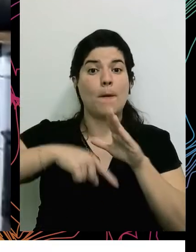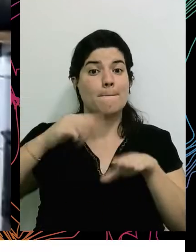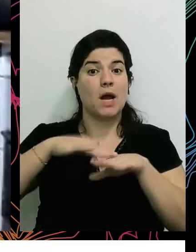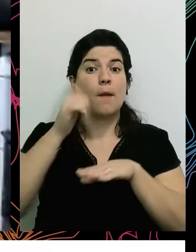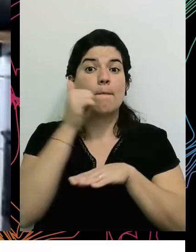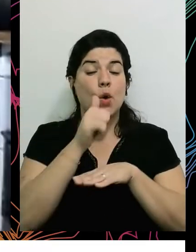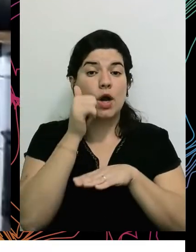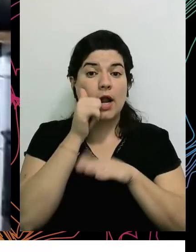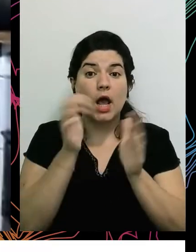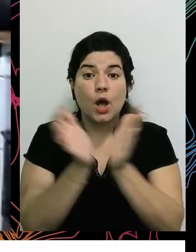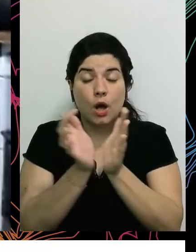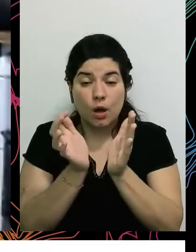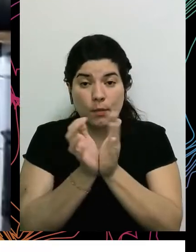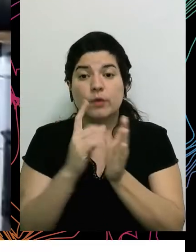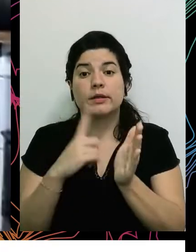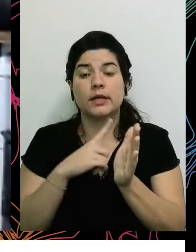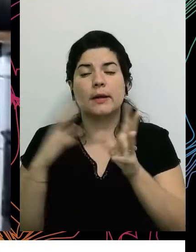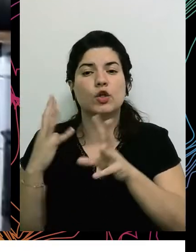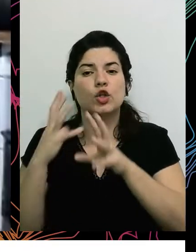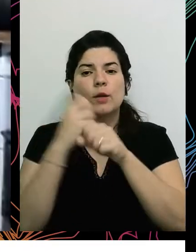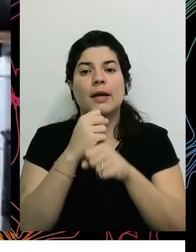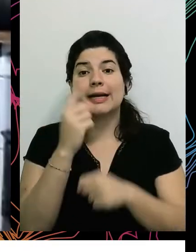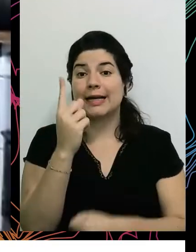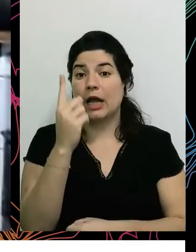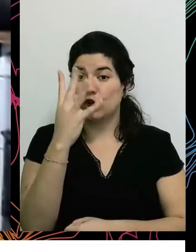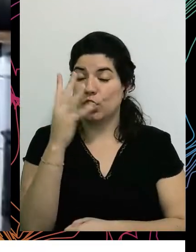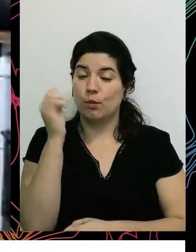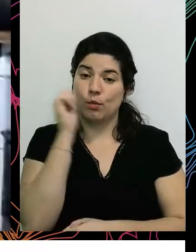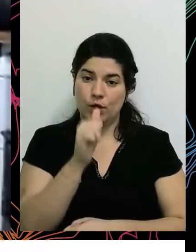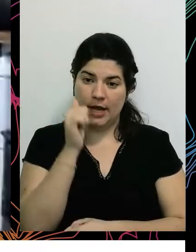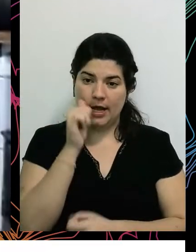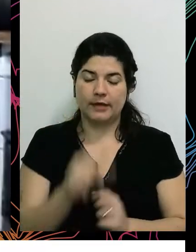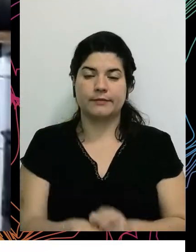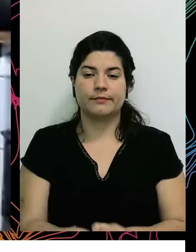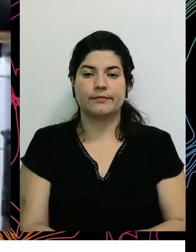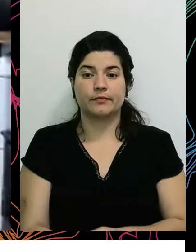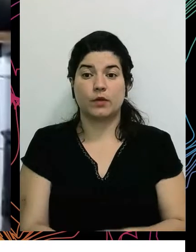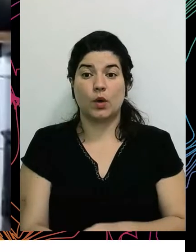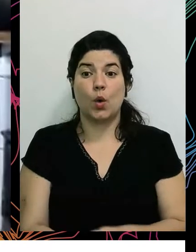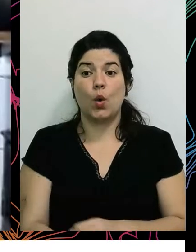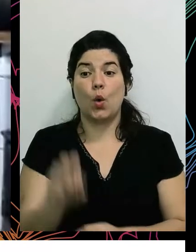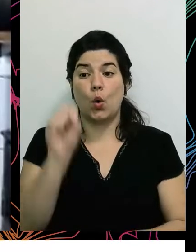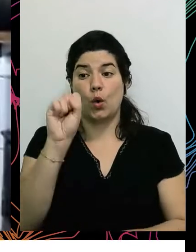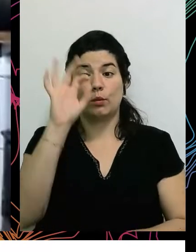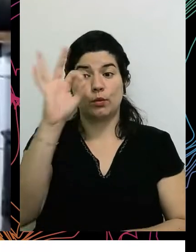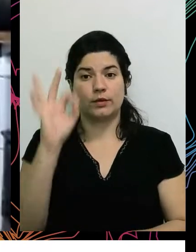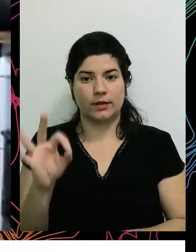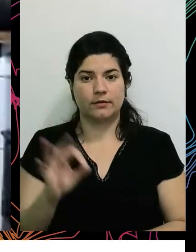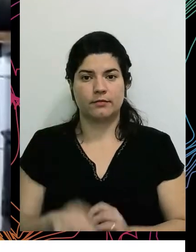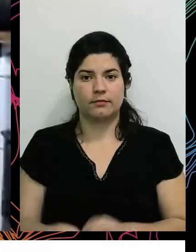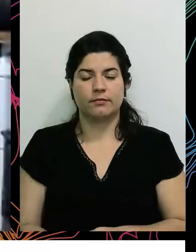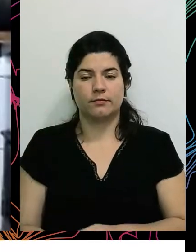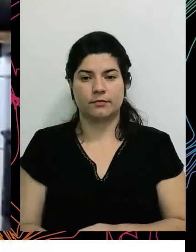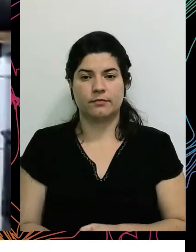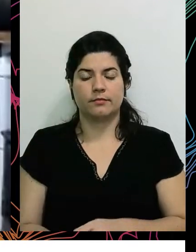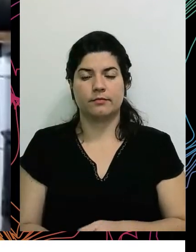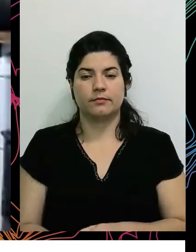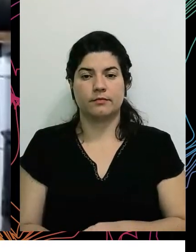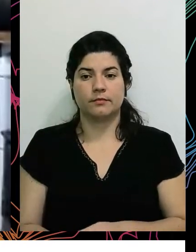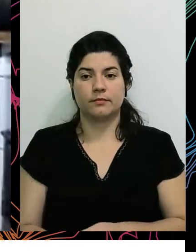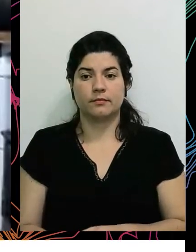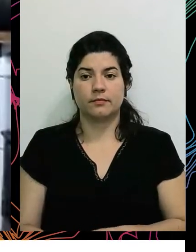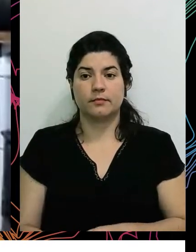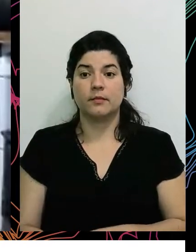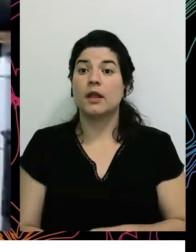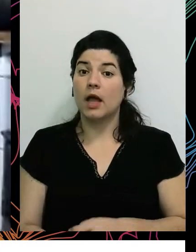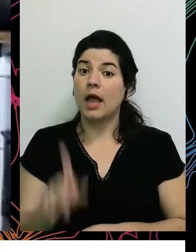frota, um total de 14 mulheres, sendo 8% da frota, né? Então, um número